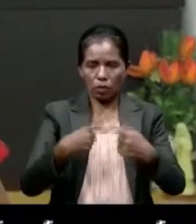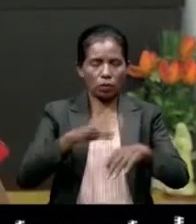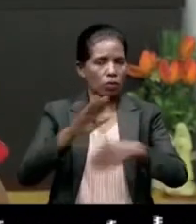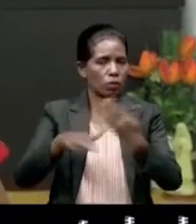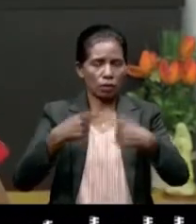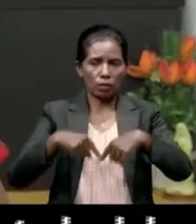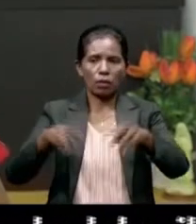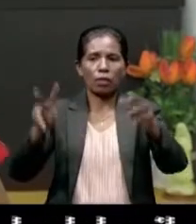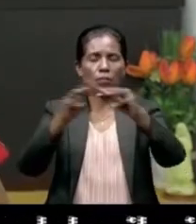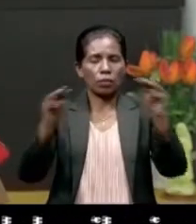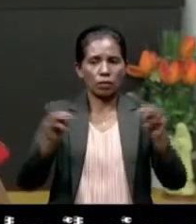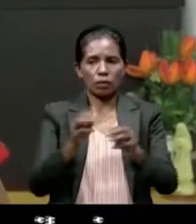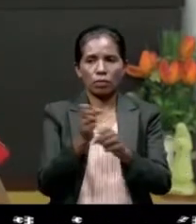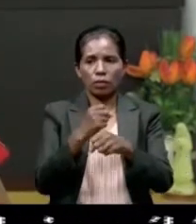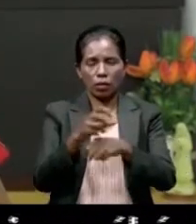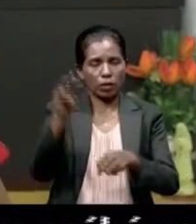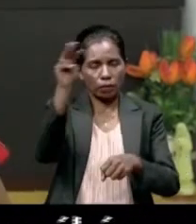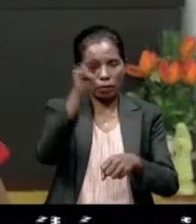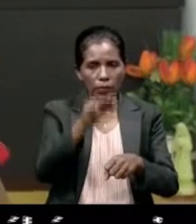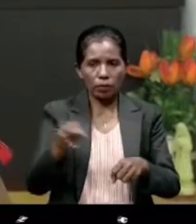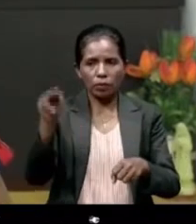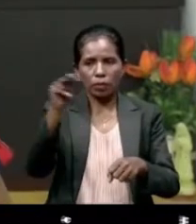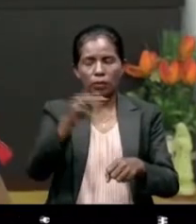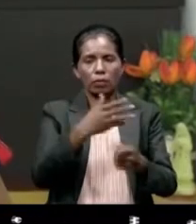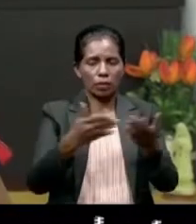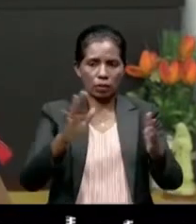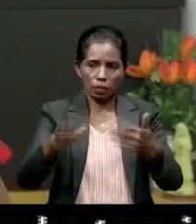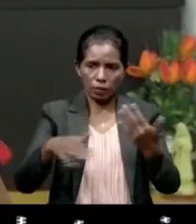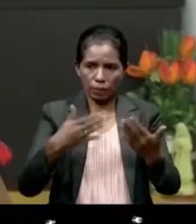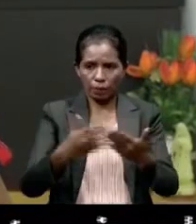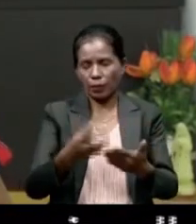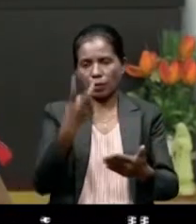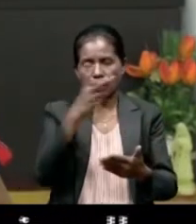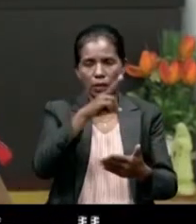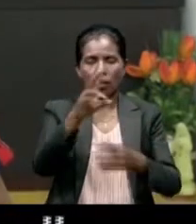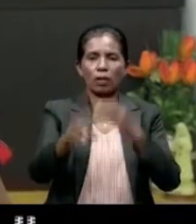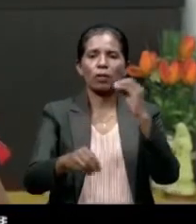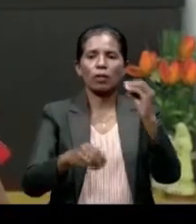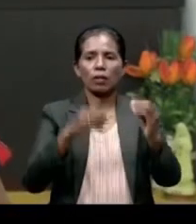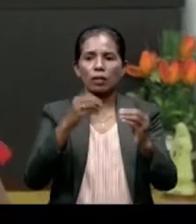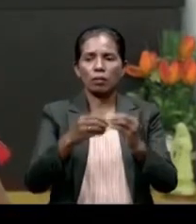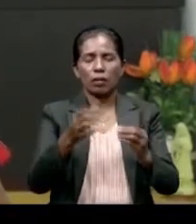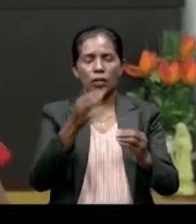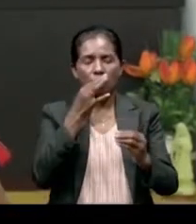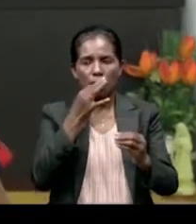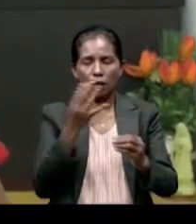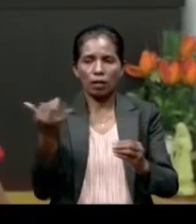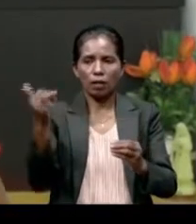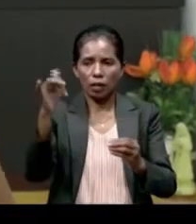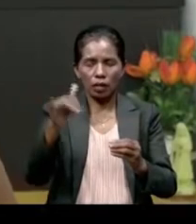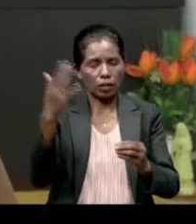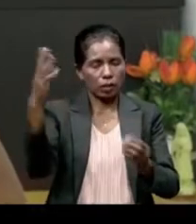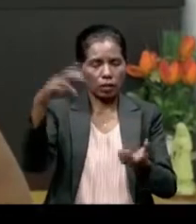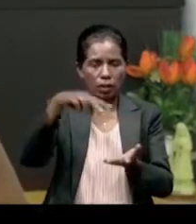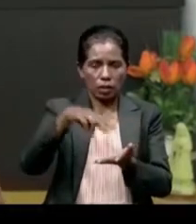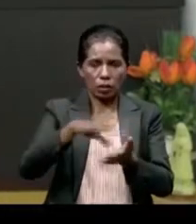o de halo monitorização, ba preço, no mos, o de haremos, conaba, a ihansira nebe maka, ia